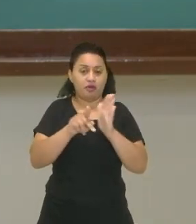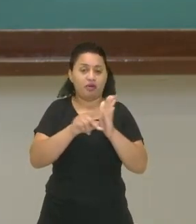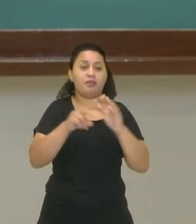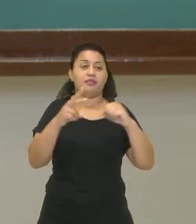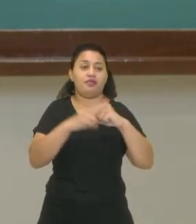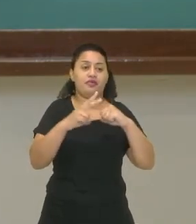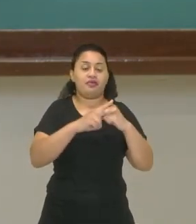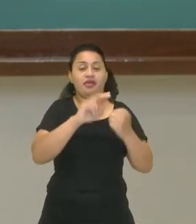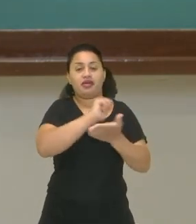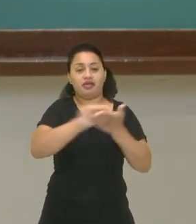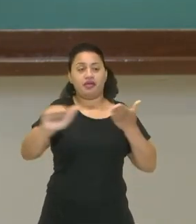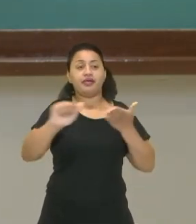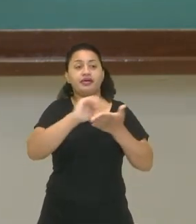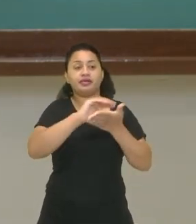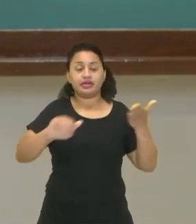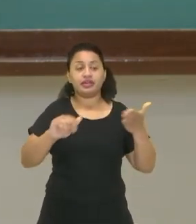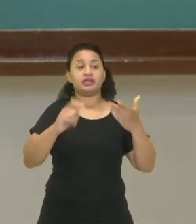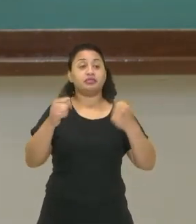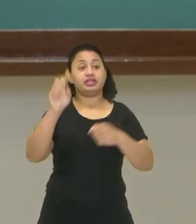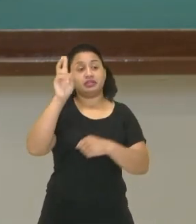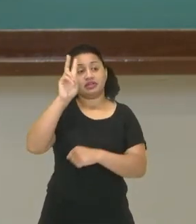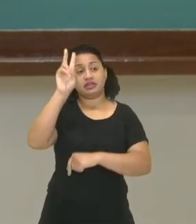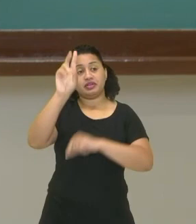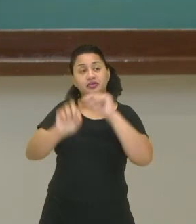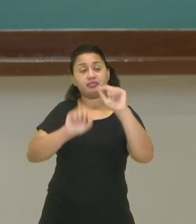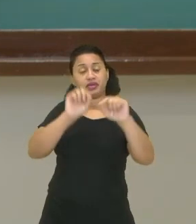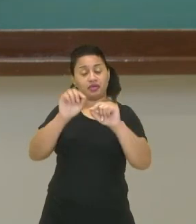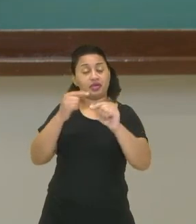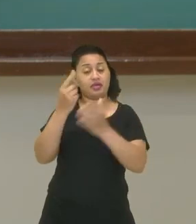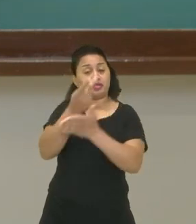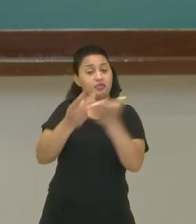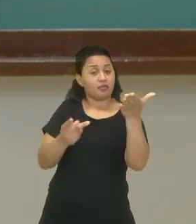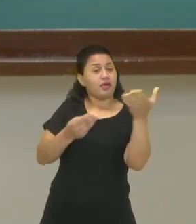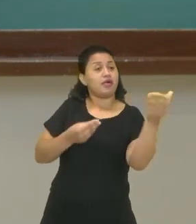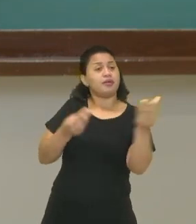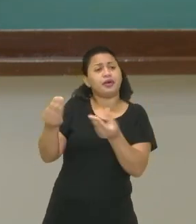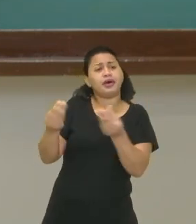apagar, eu tenho que lembrar aqui, ó, no poema, né?